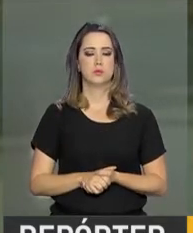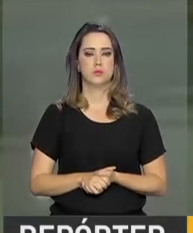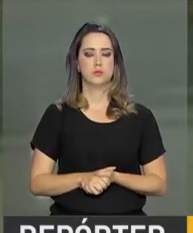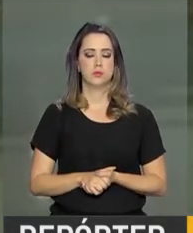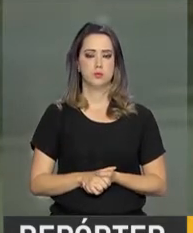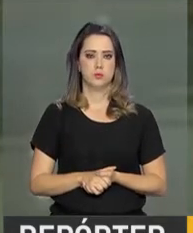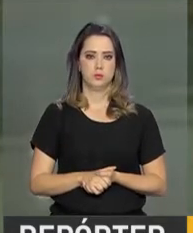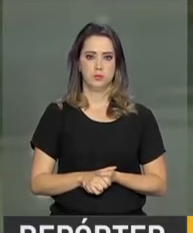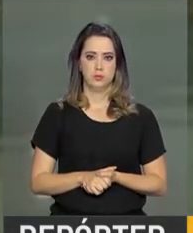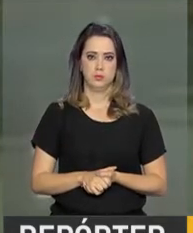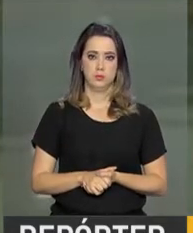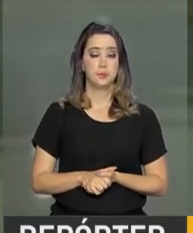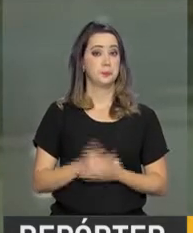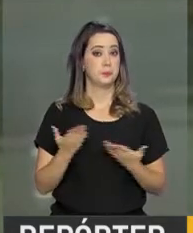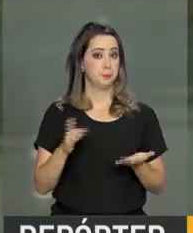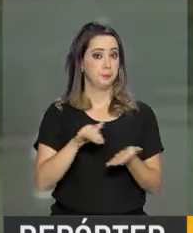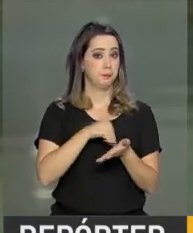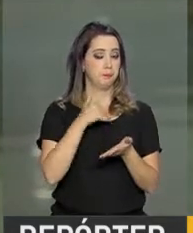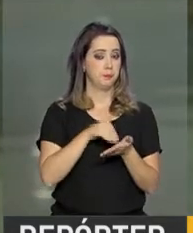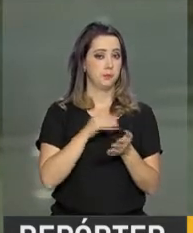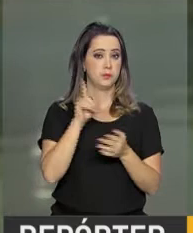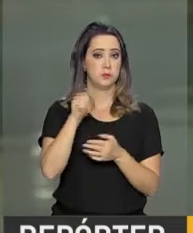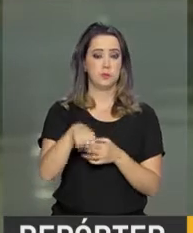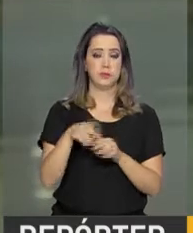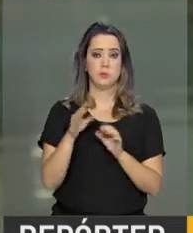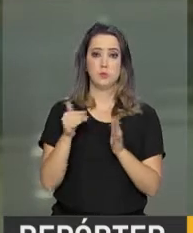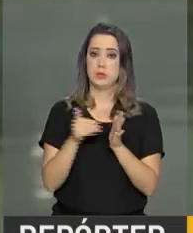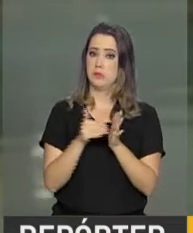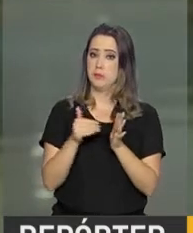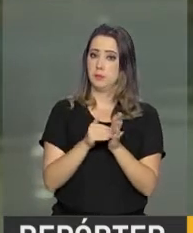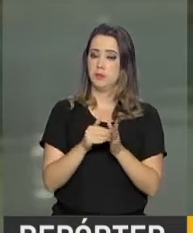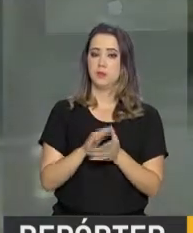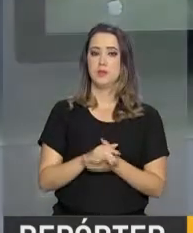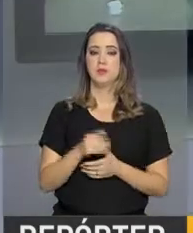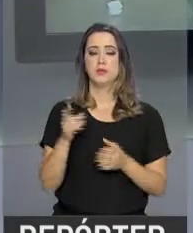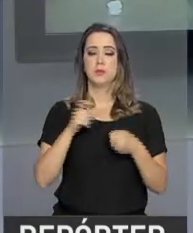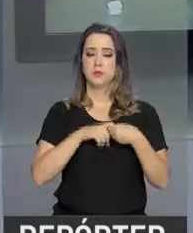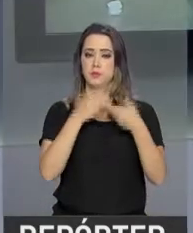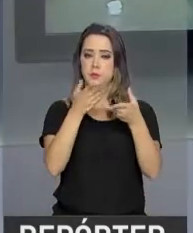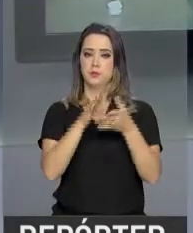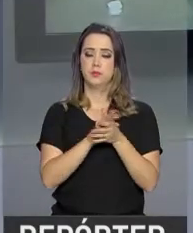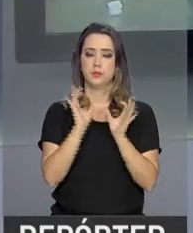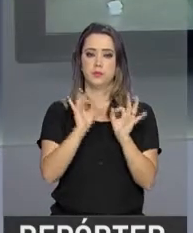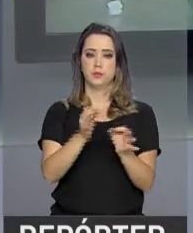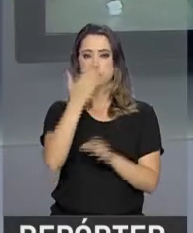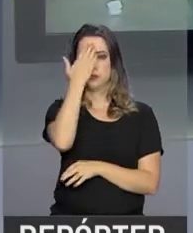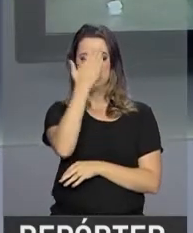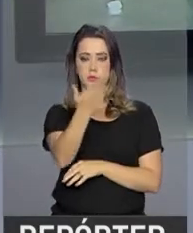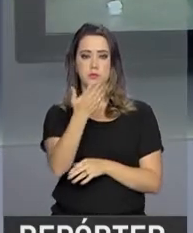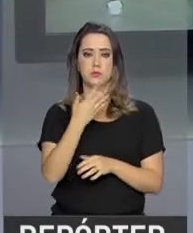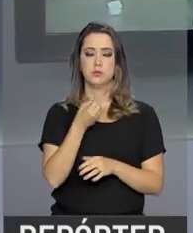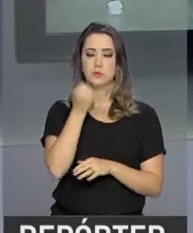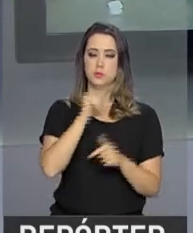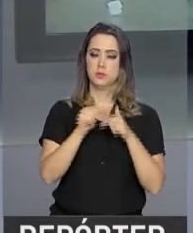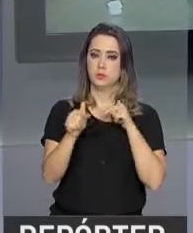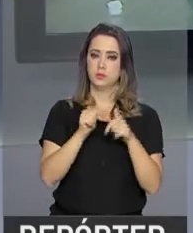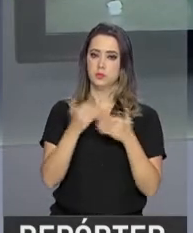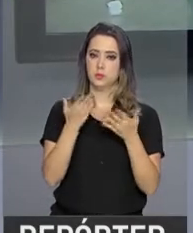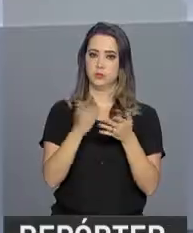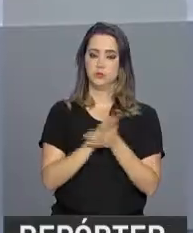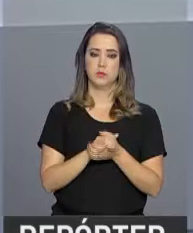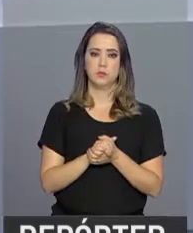turismo.gov.br as inscrições são limitadas e volto com você roberto totti muito obrigado pablo bom trabalho aí pra